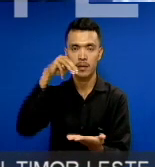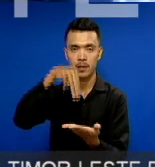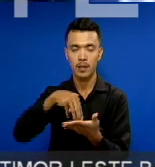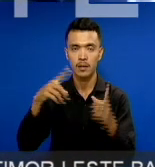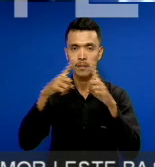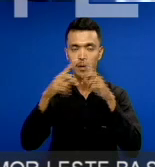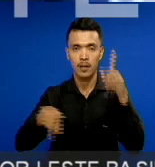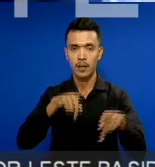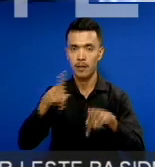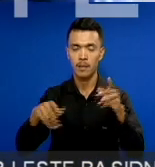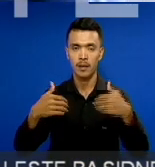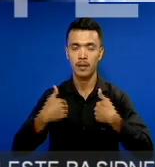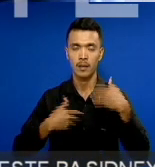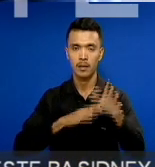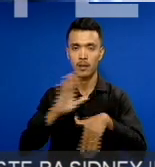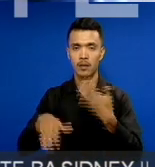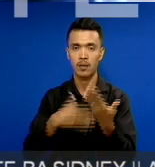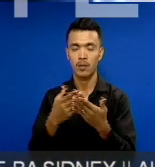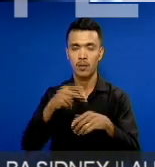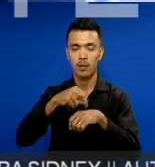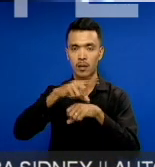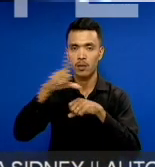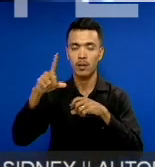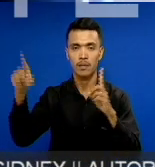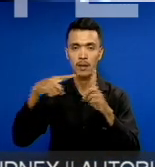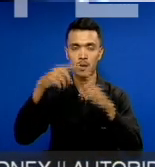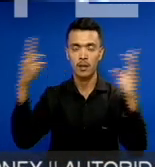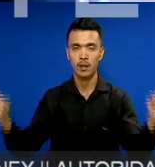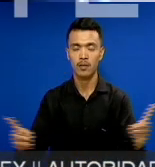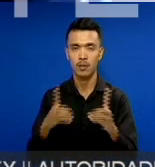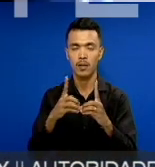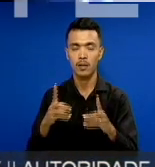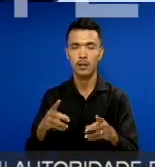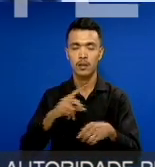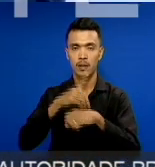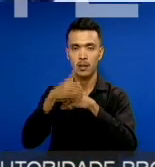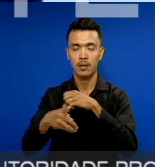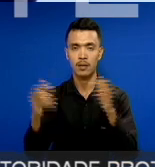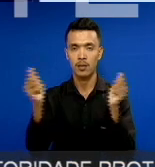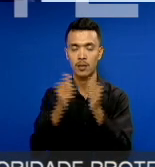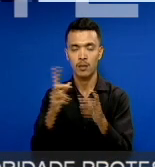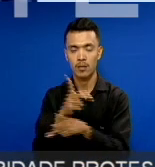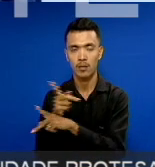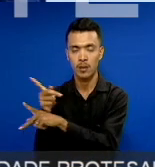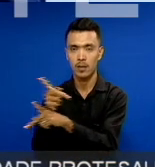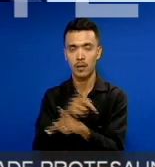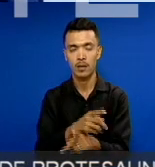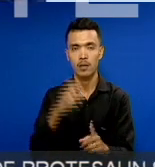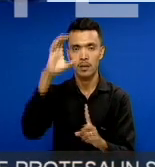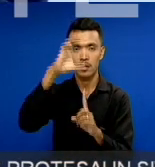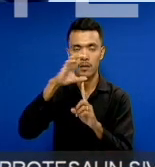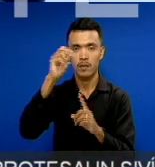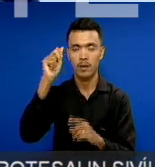a território nacional. Bem, hira atu acontece calamidade ruma, homos medida preventiva sira. Secretário de Estado de Proteção